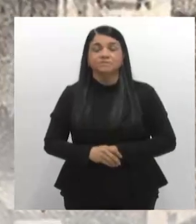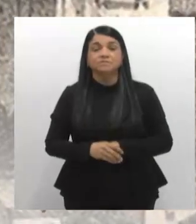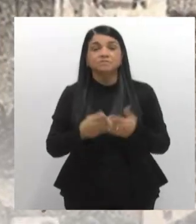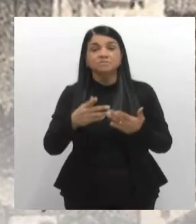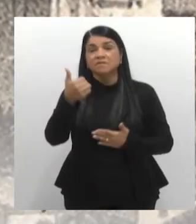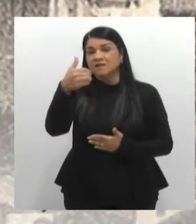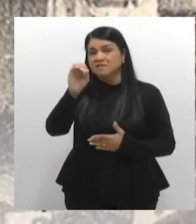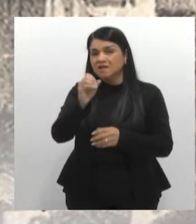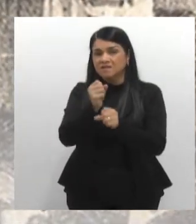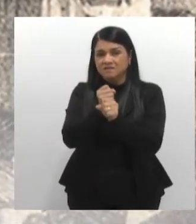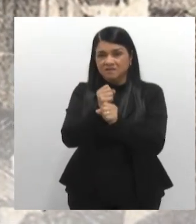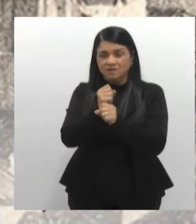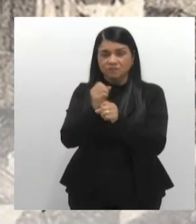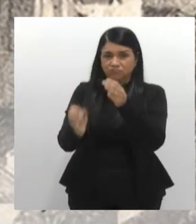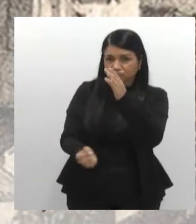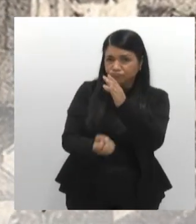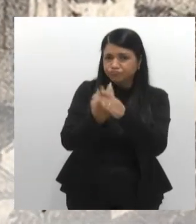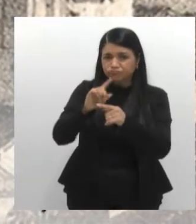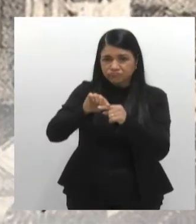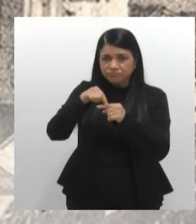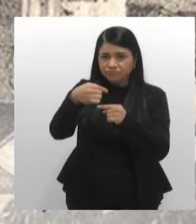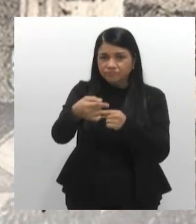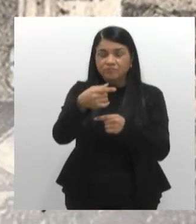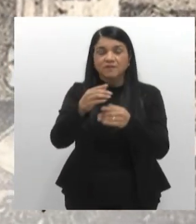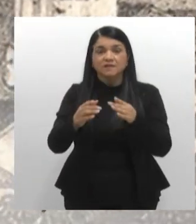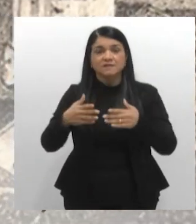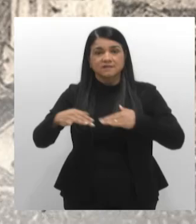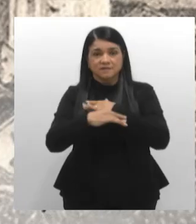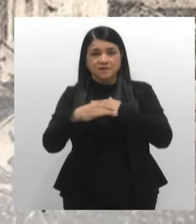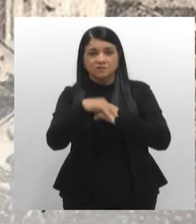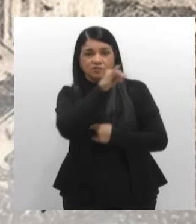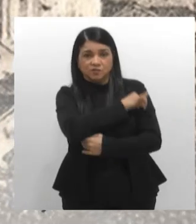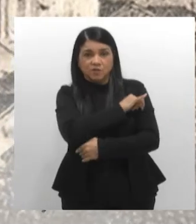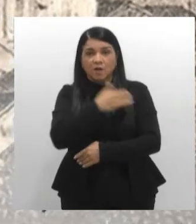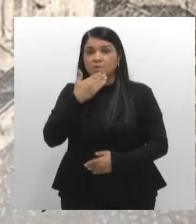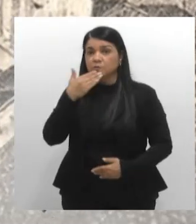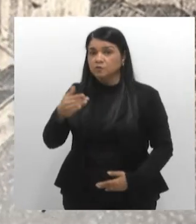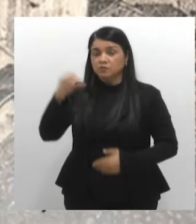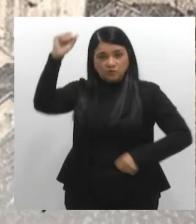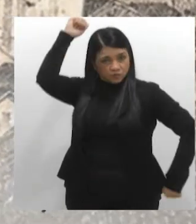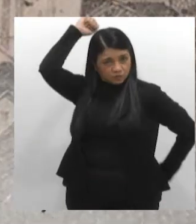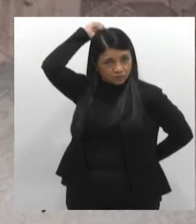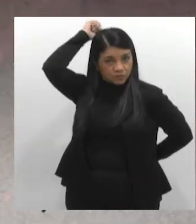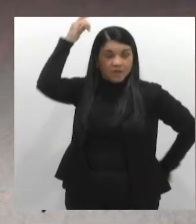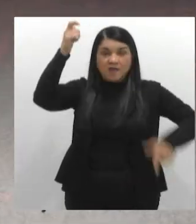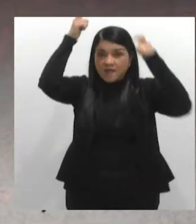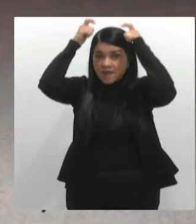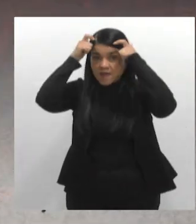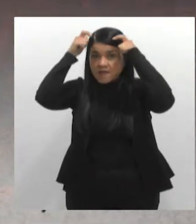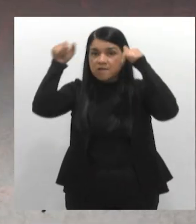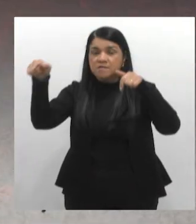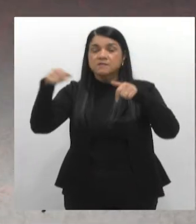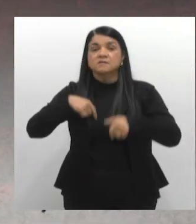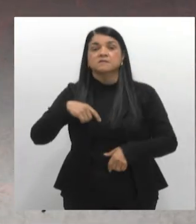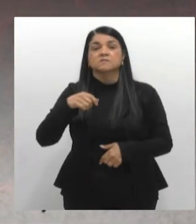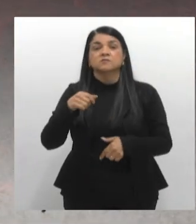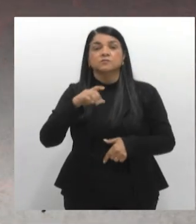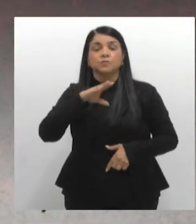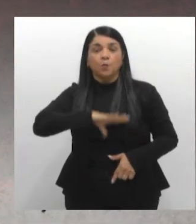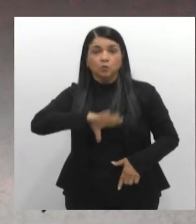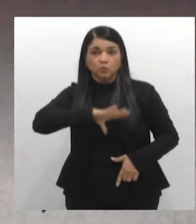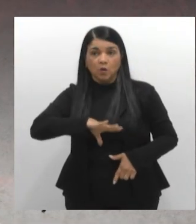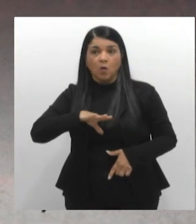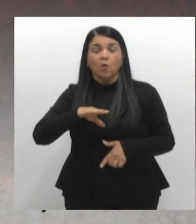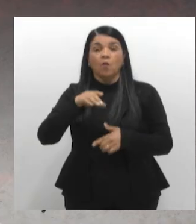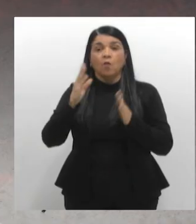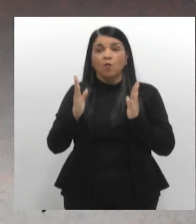10 anos após a fundação da cidade do Rio de Janeiro, a pedido de Dom Sebastião, rei de Portugal, o Papa Gregório XIII, através da